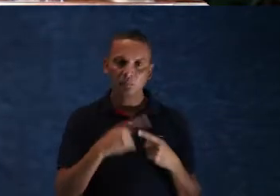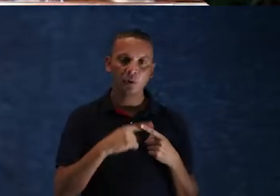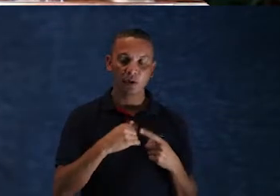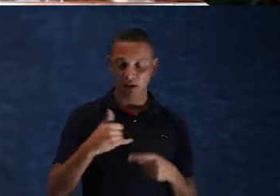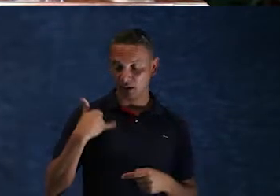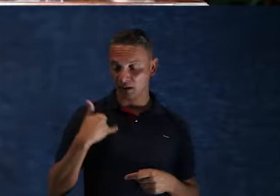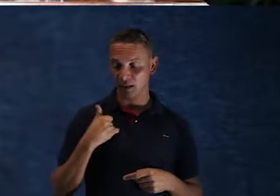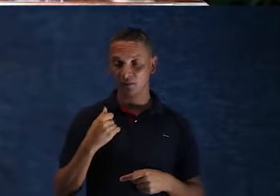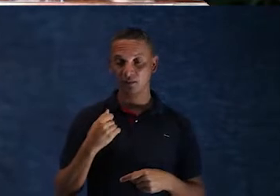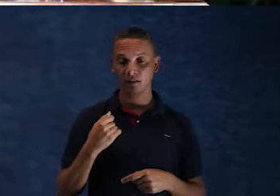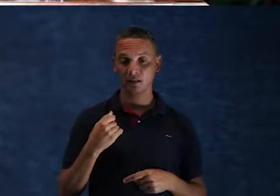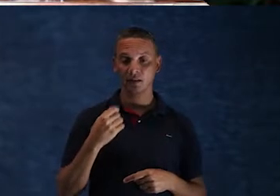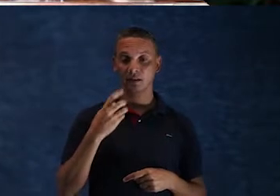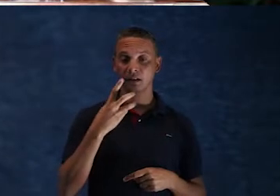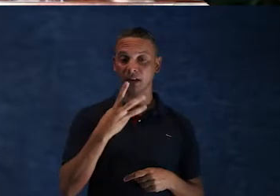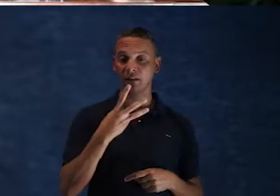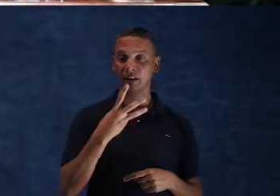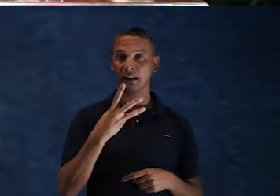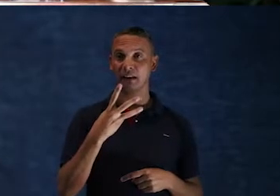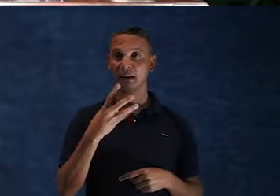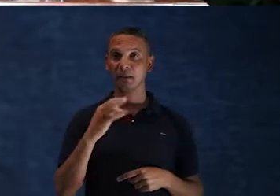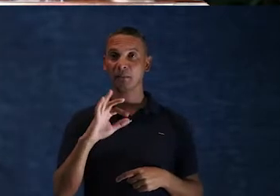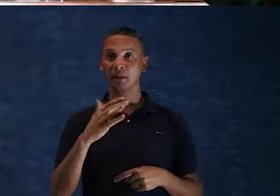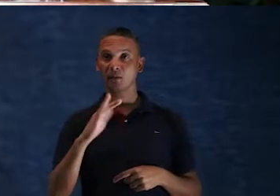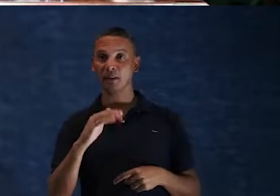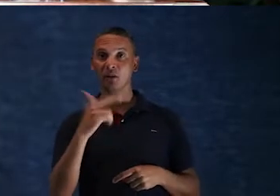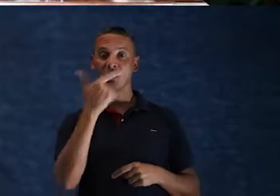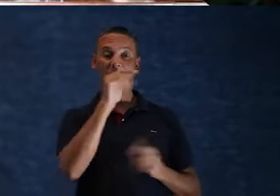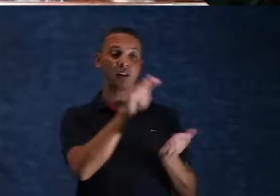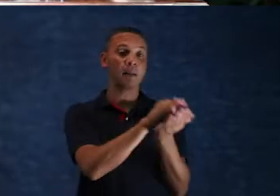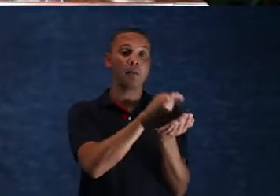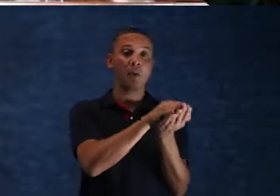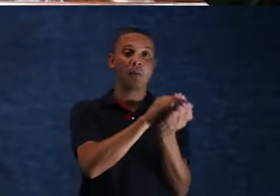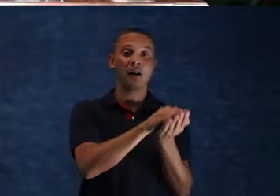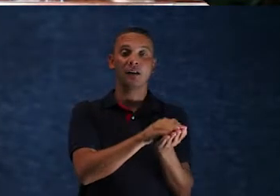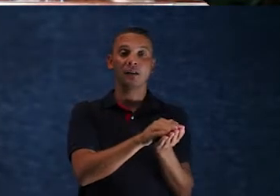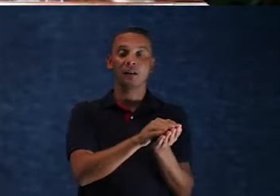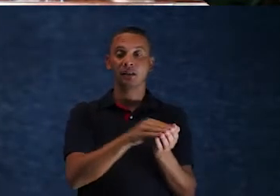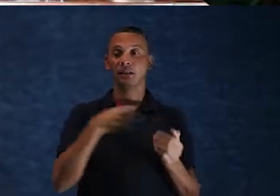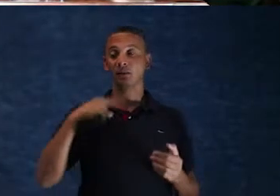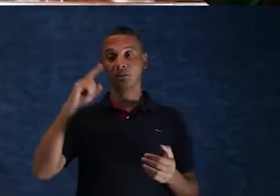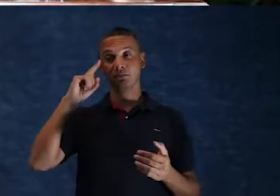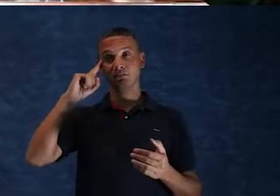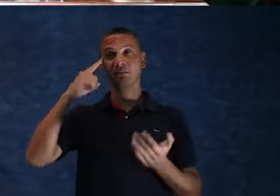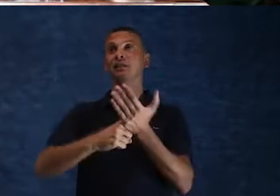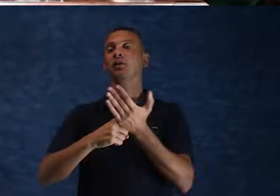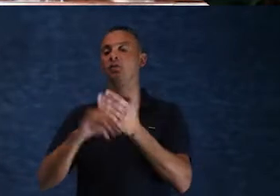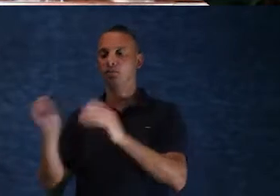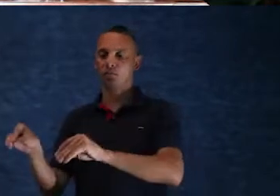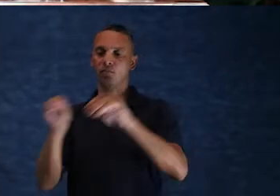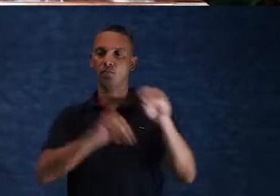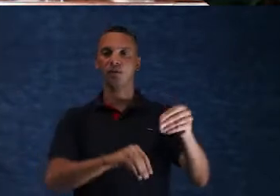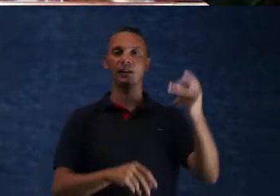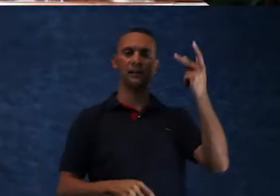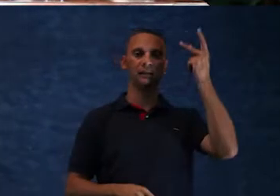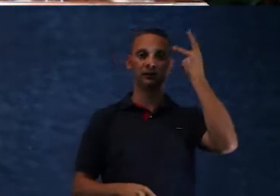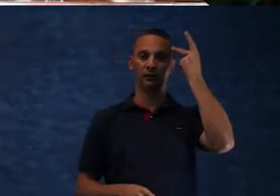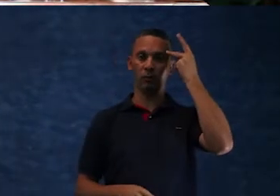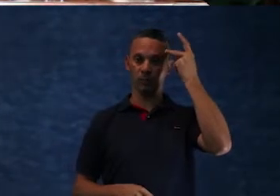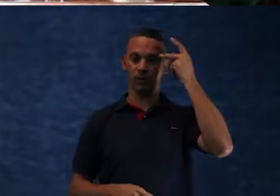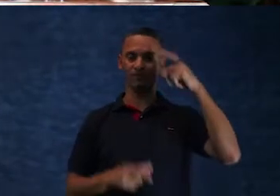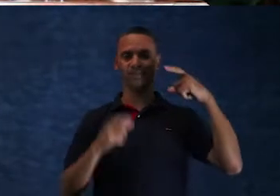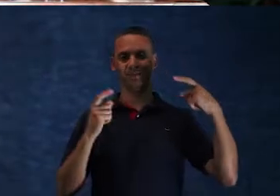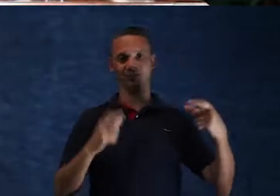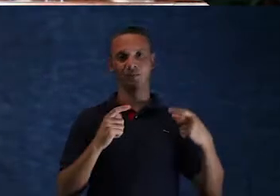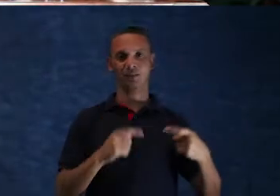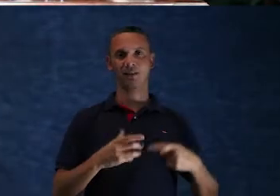30 e poucos, caderneta de poupança, tomei a imprevista decisão de mudar-me para São Paulo, o que fiz com o impulso e a dramaticidade